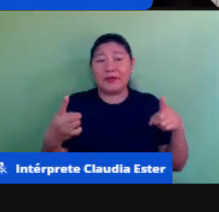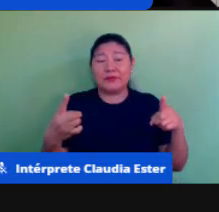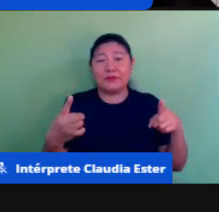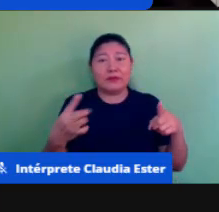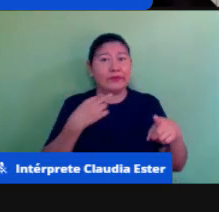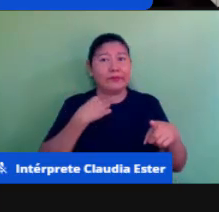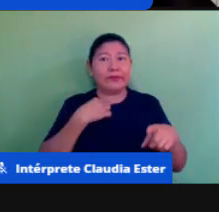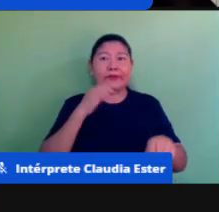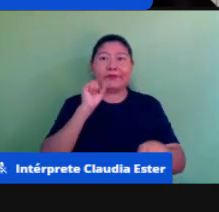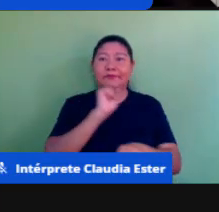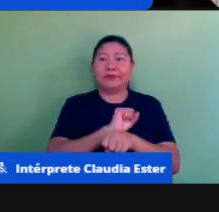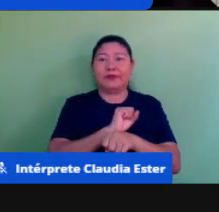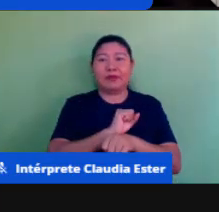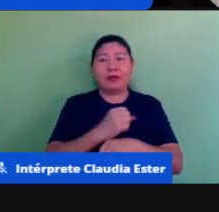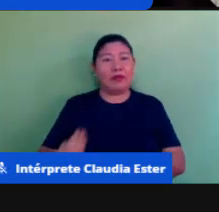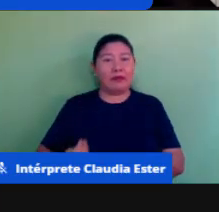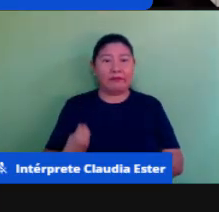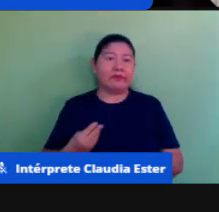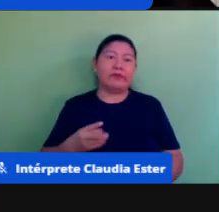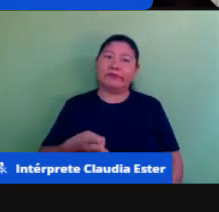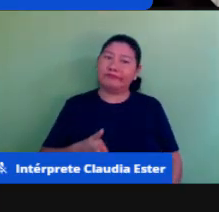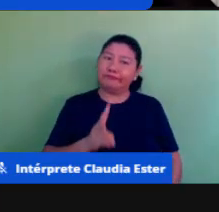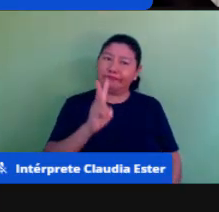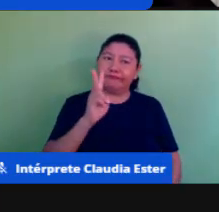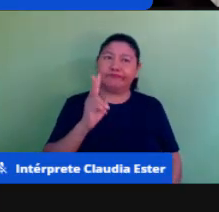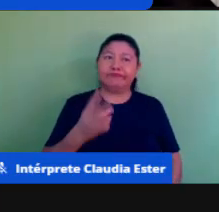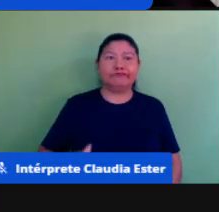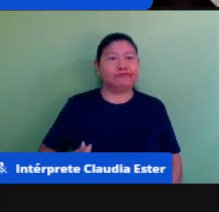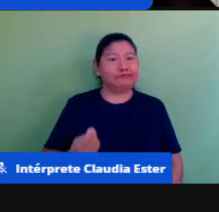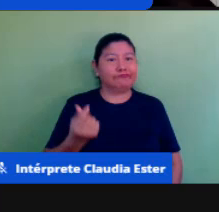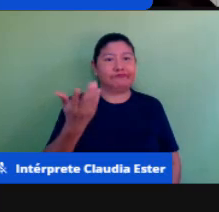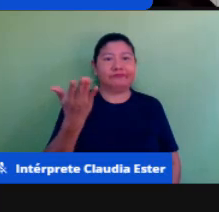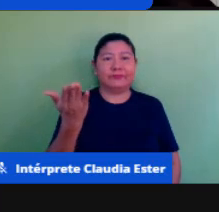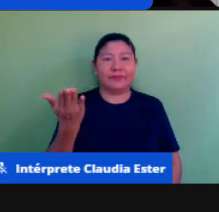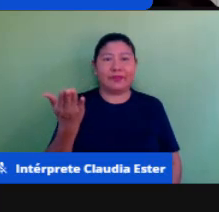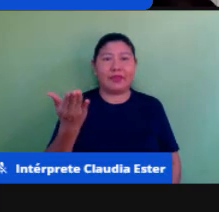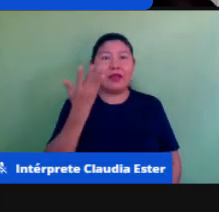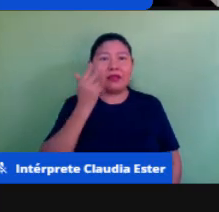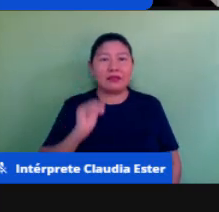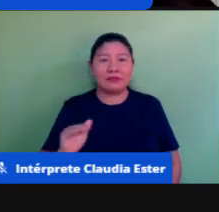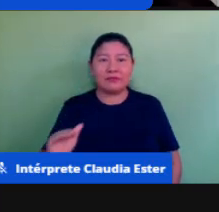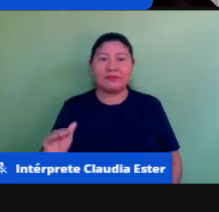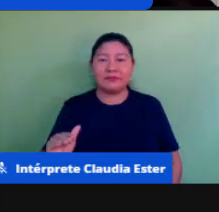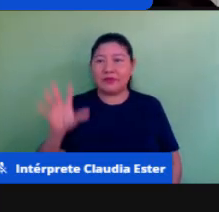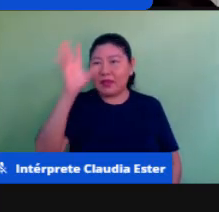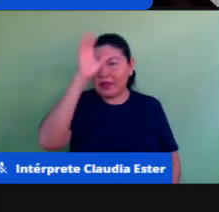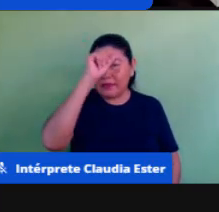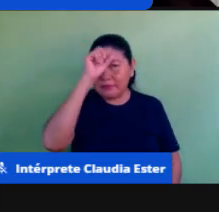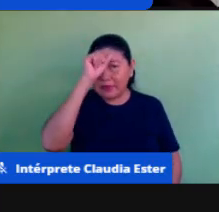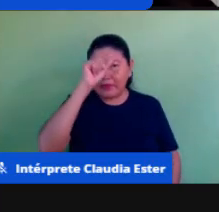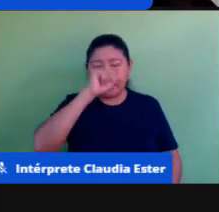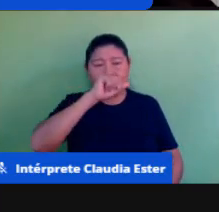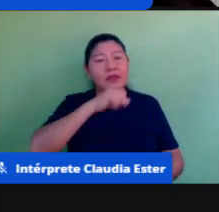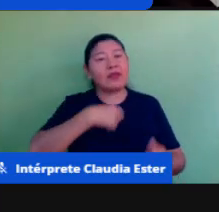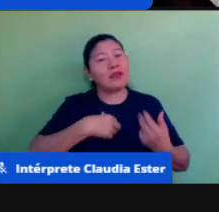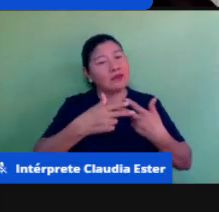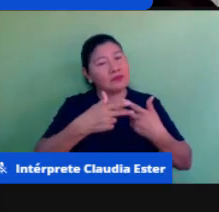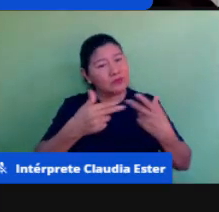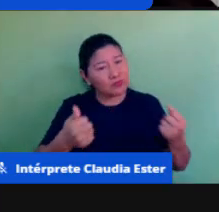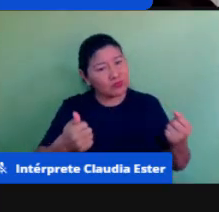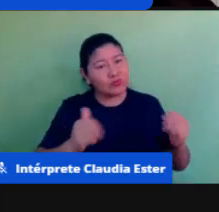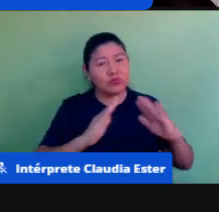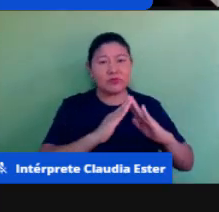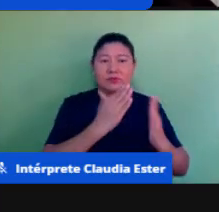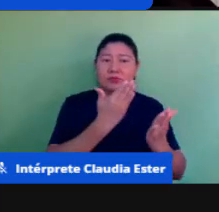parar, a vida continua, a criança precisa ser alfabetizada, Então, nós não podemos cruzar os